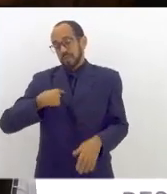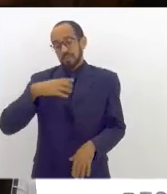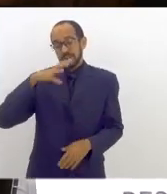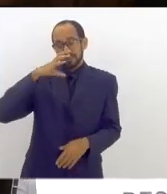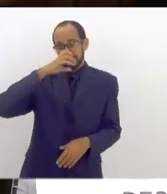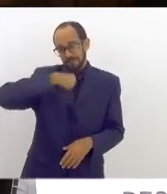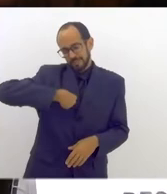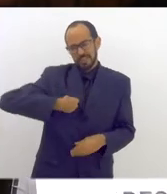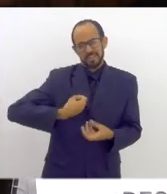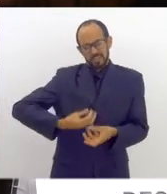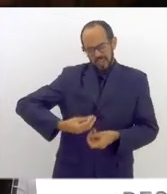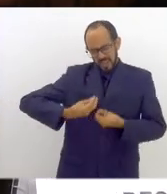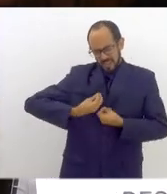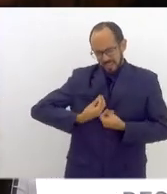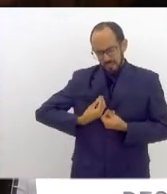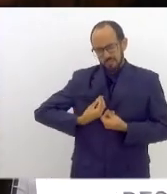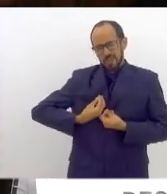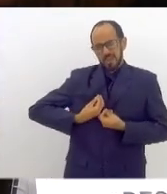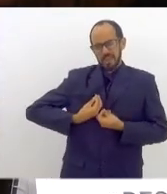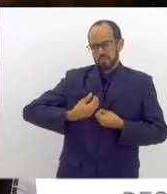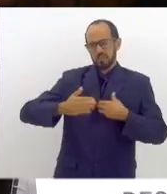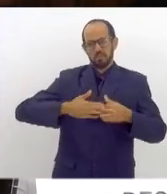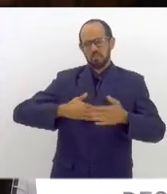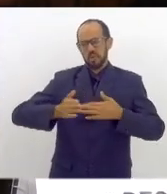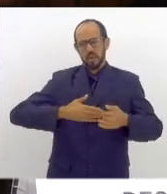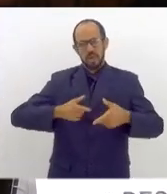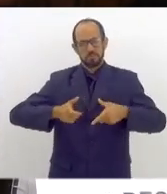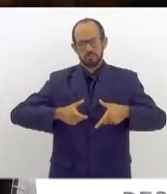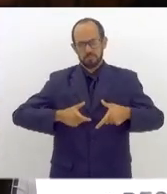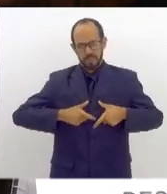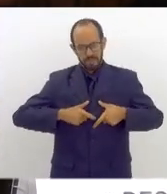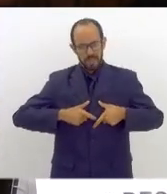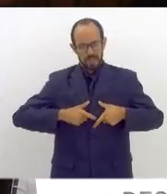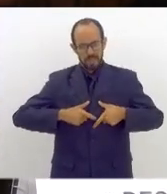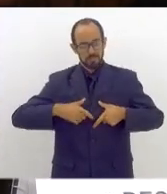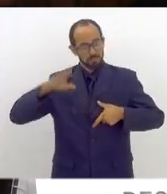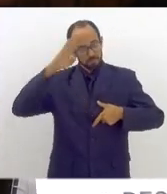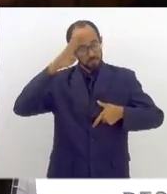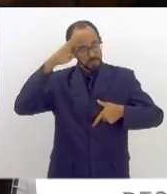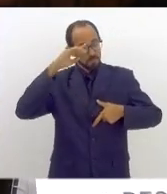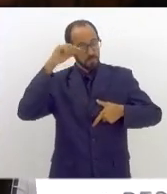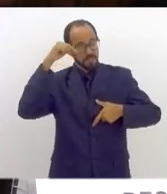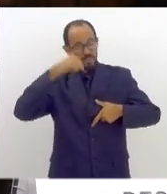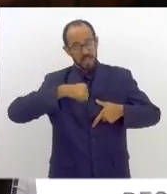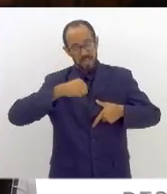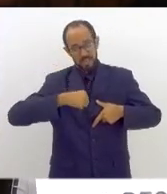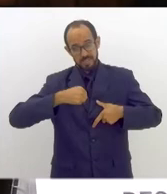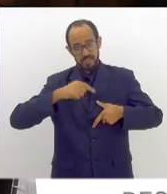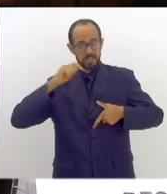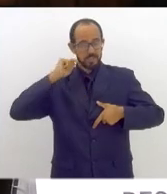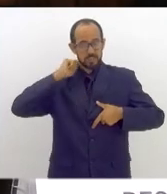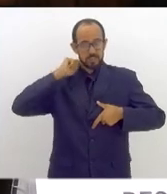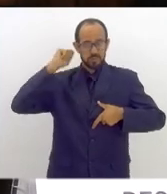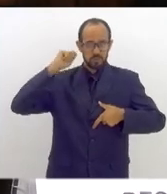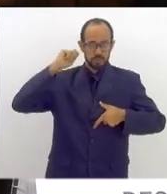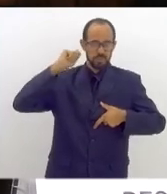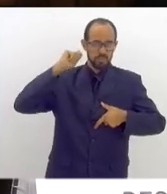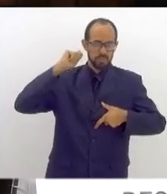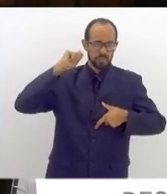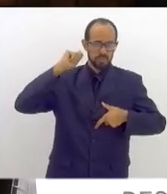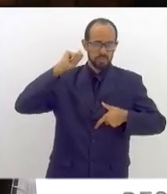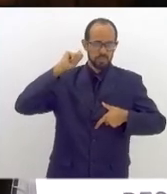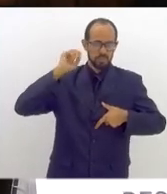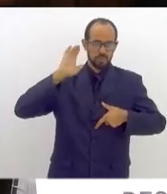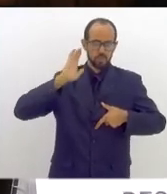Título de Cidadão e principalmente essa honraria aqui da medalha Tiradentes e eu